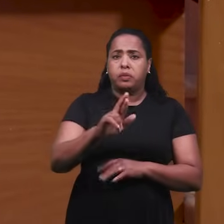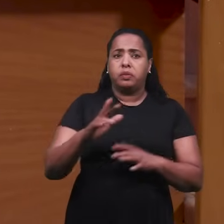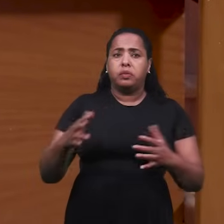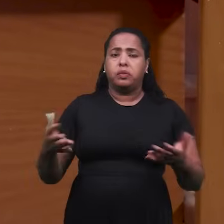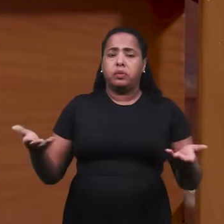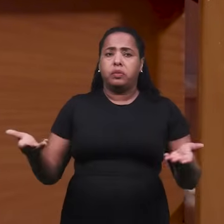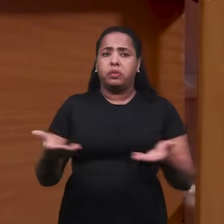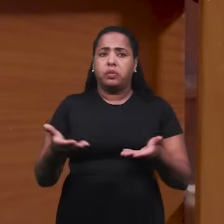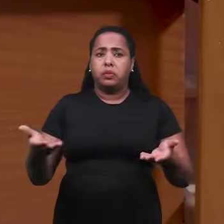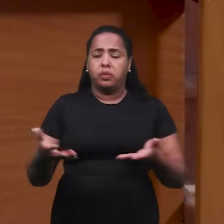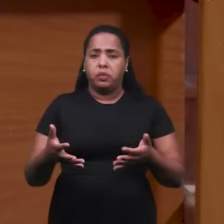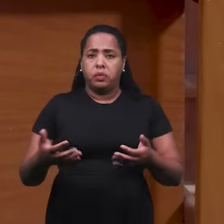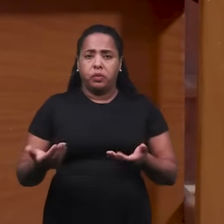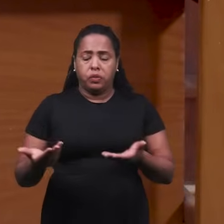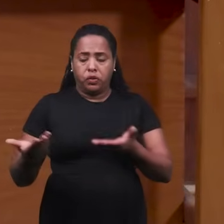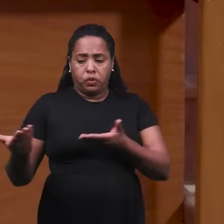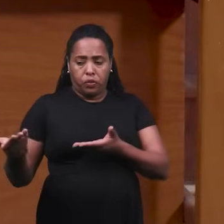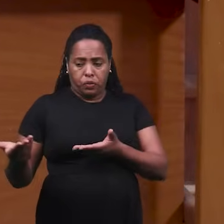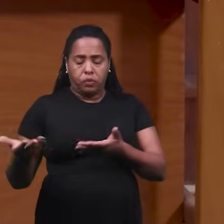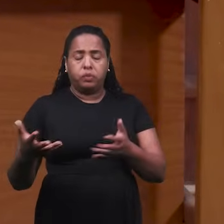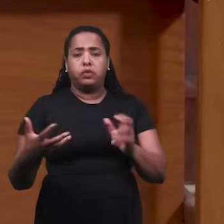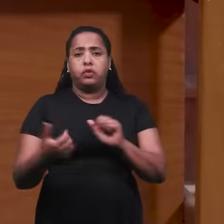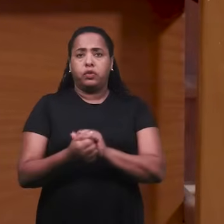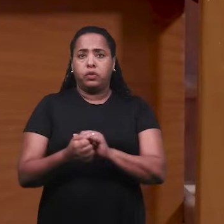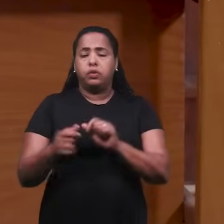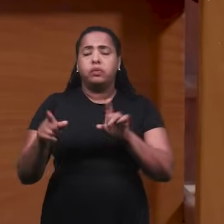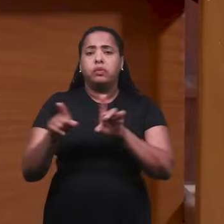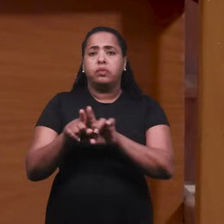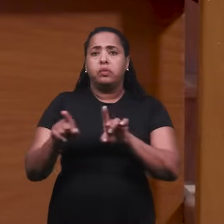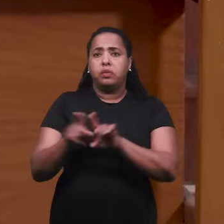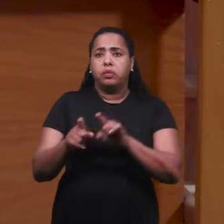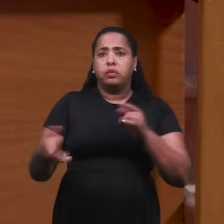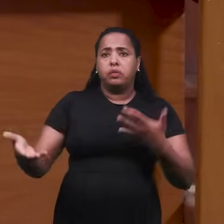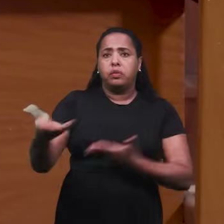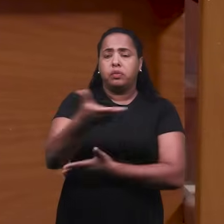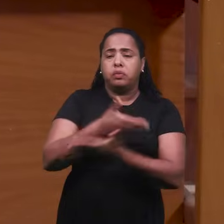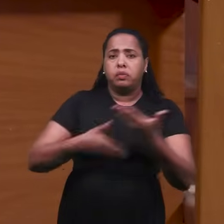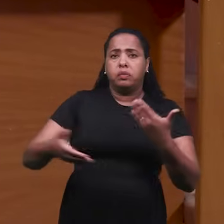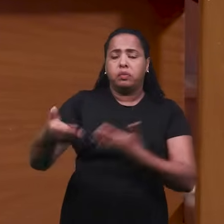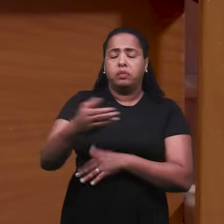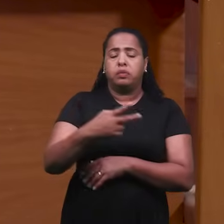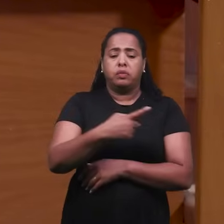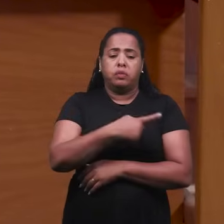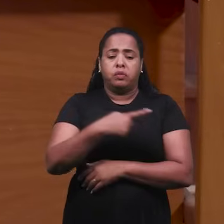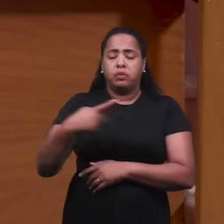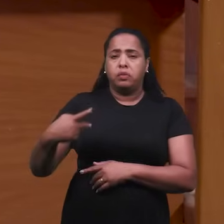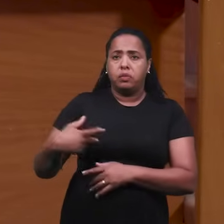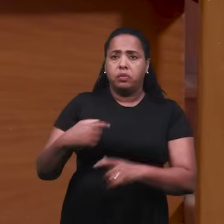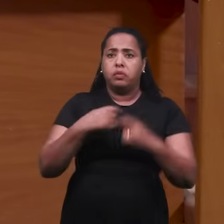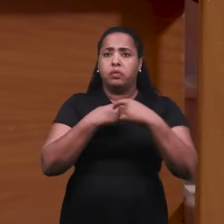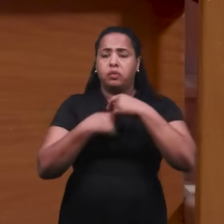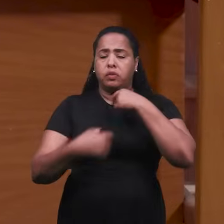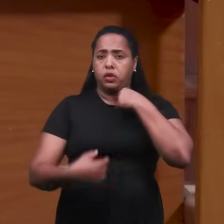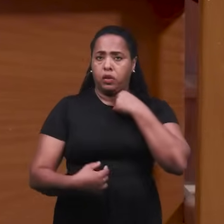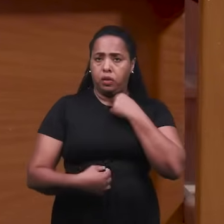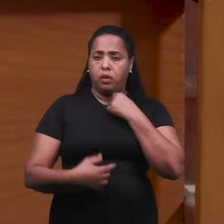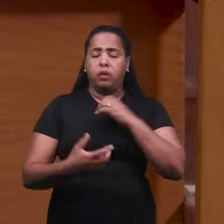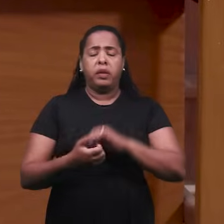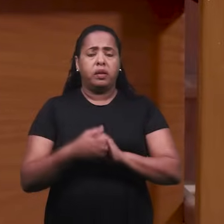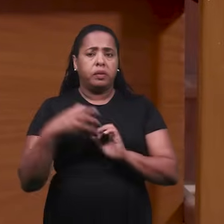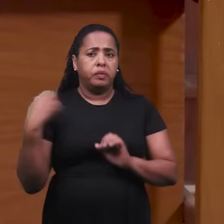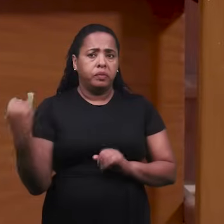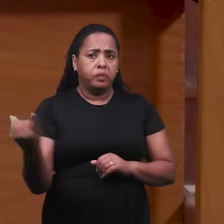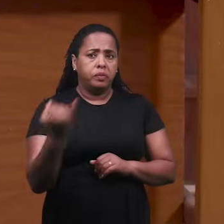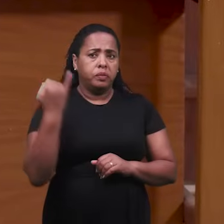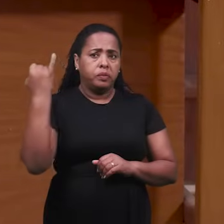pelos companheiros que estão aqui à mesa, como também a participação dos pastores, a participação dos obreiros, vai ser de suma